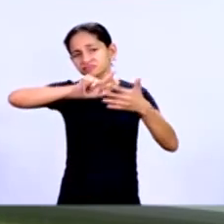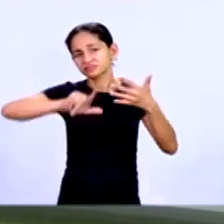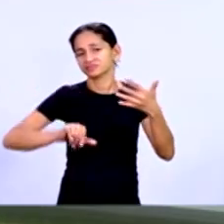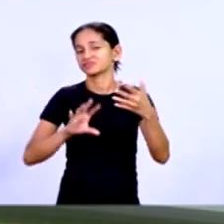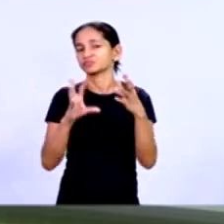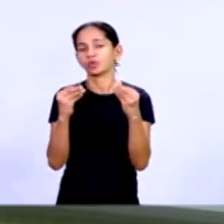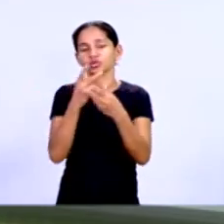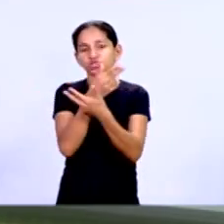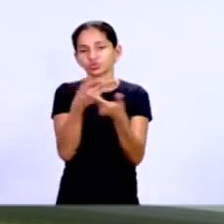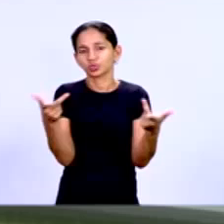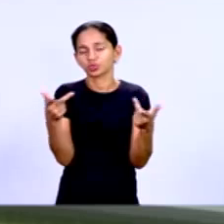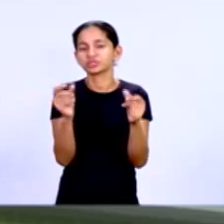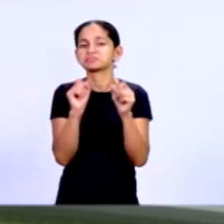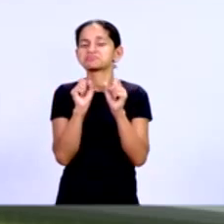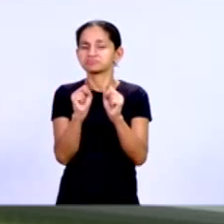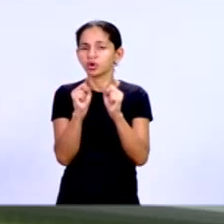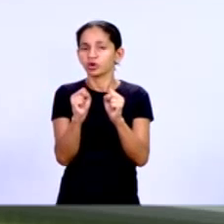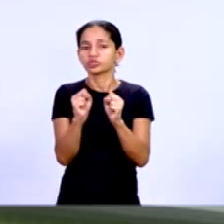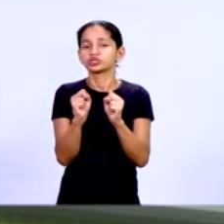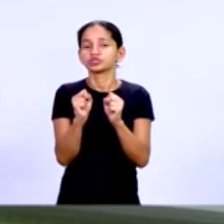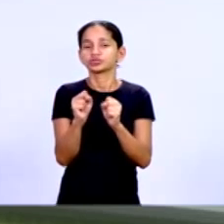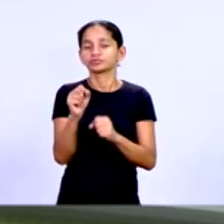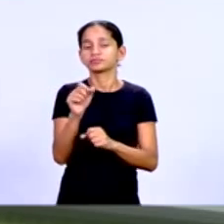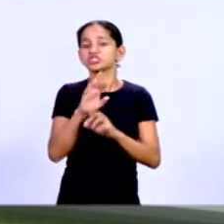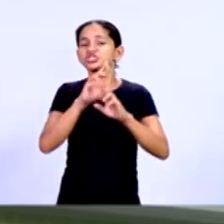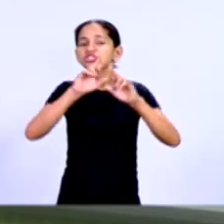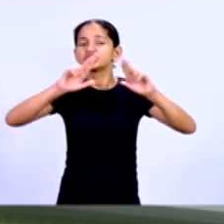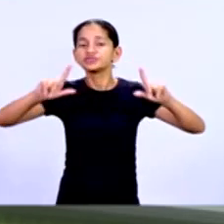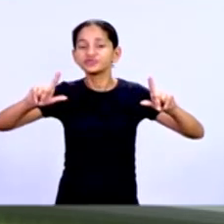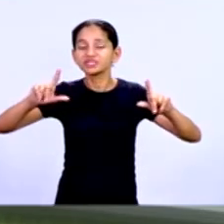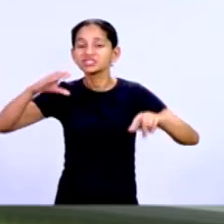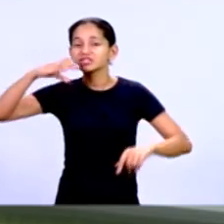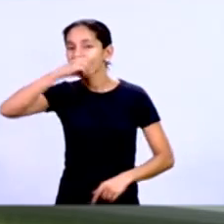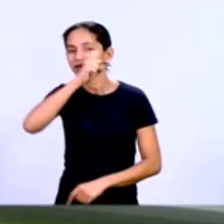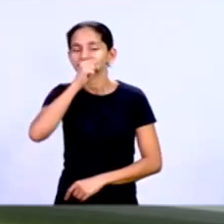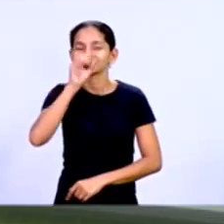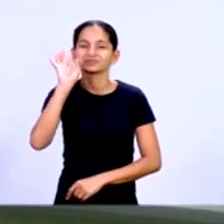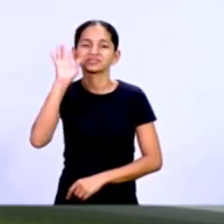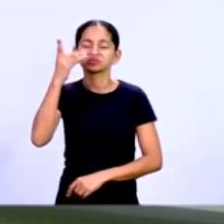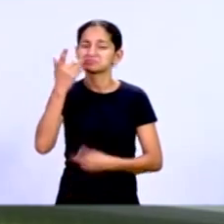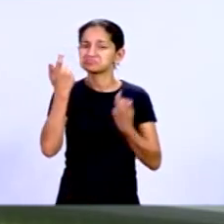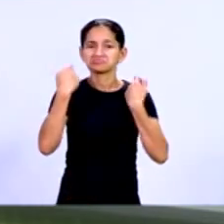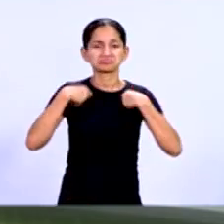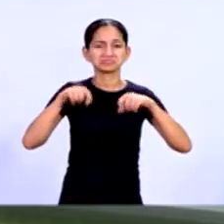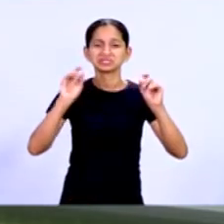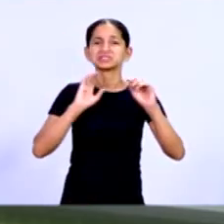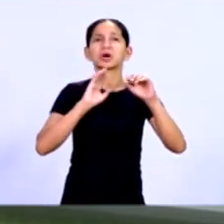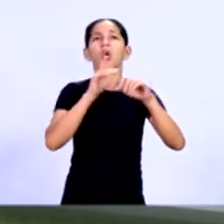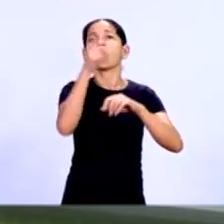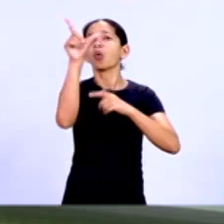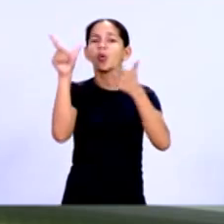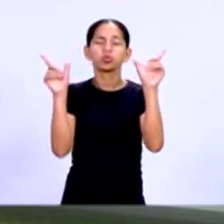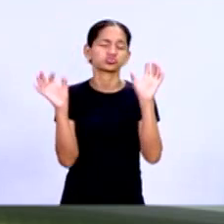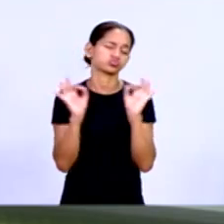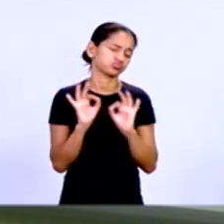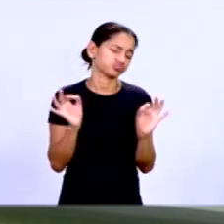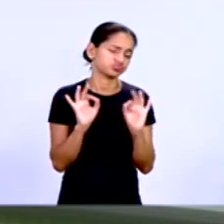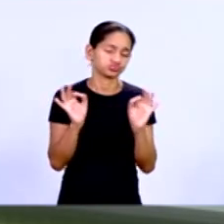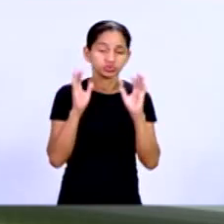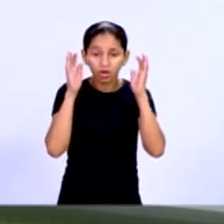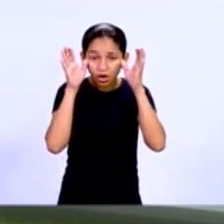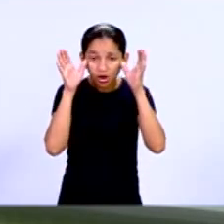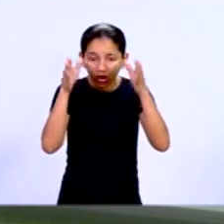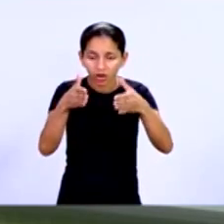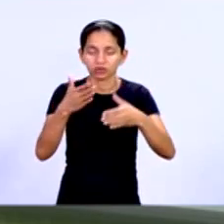várias transações. Então, por isso ele passou um banco múltiplo, tornou-se um banco prático, onde você não precisa procurar banco especializado em determinadas áreas. Dentro de um único